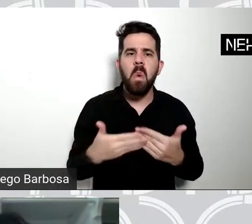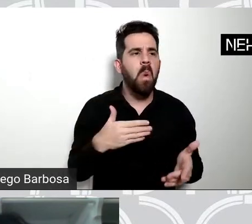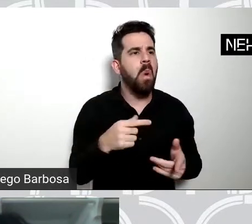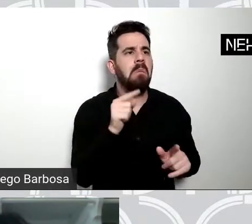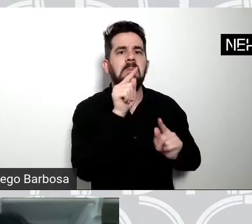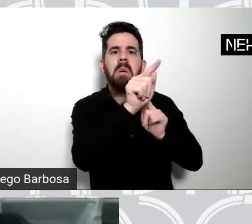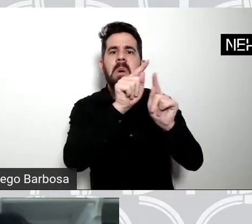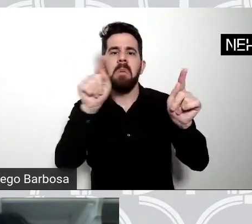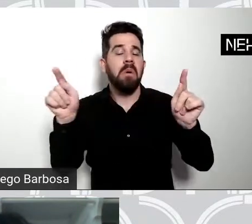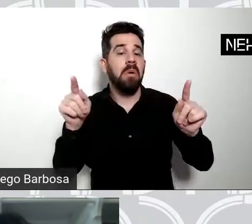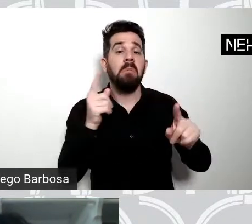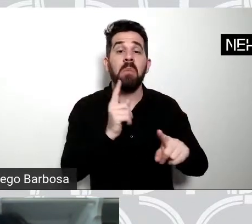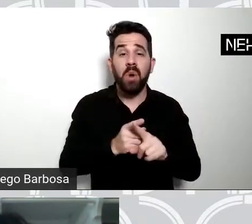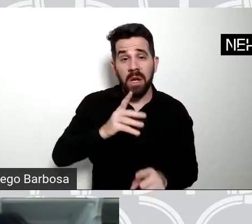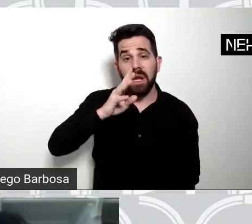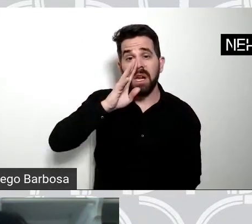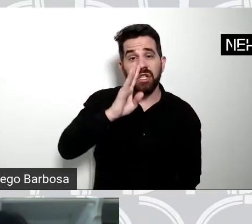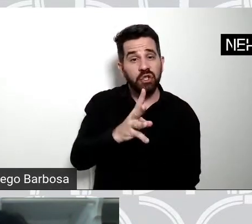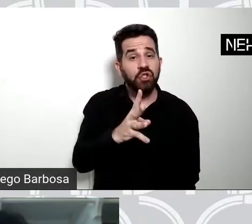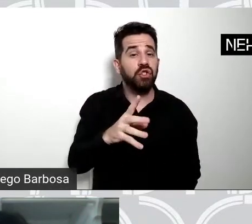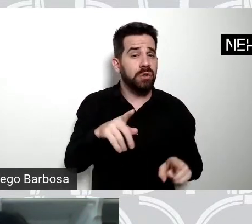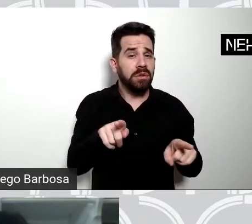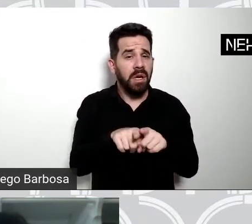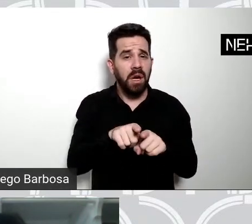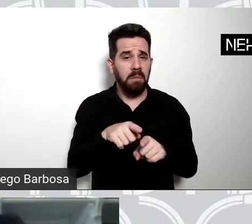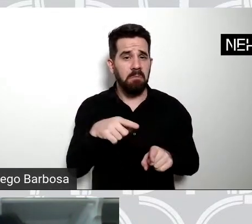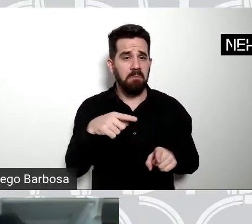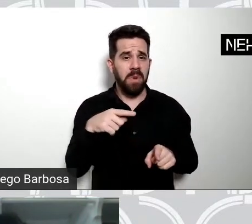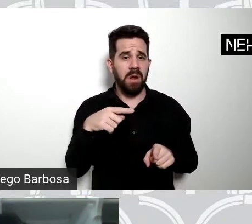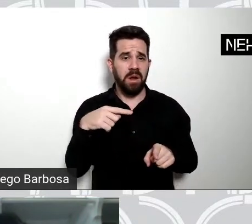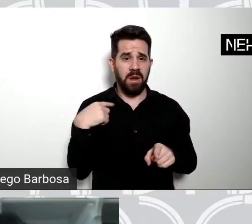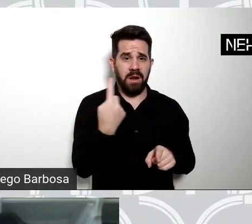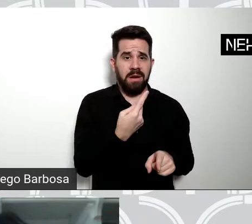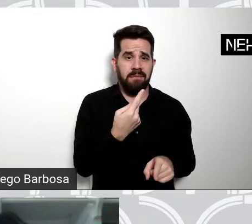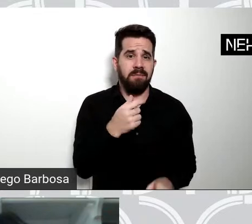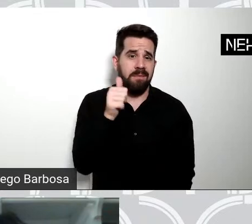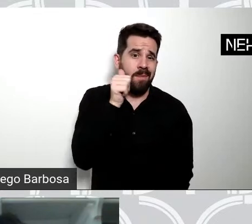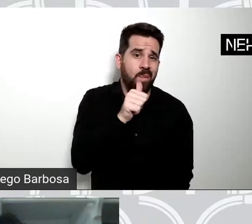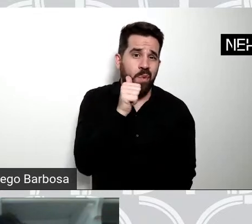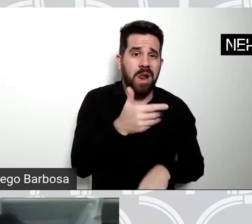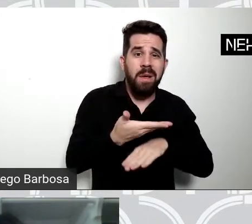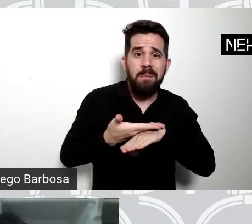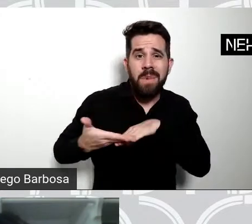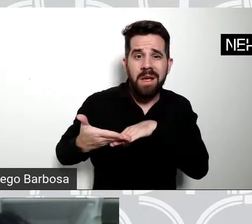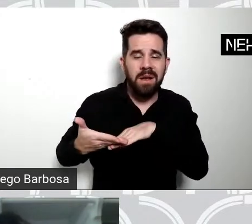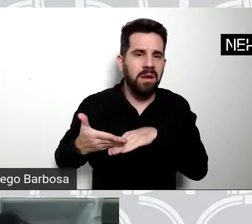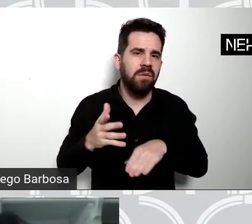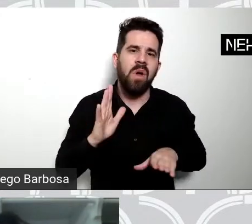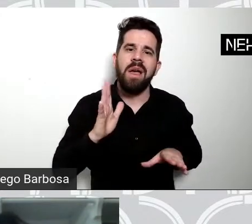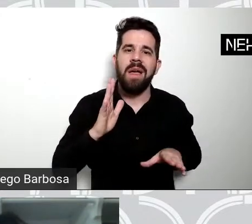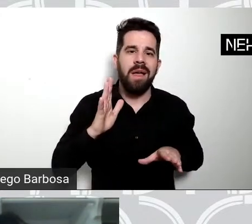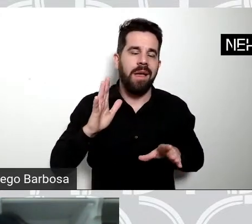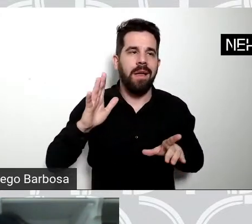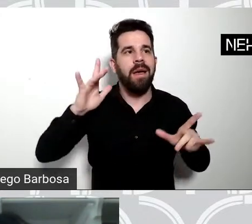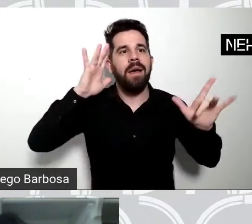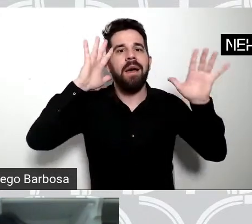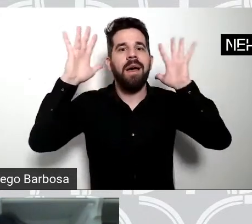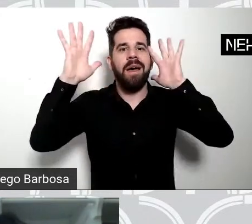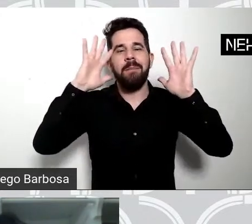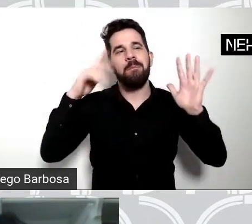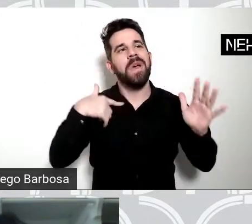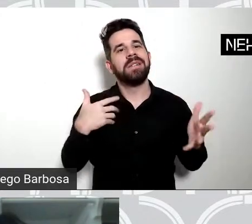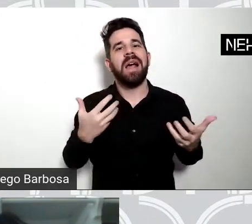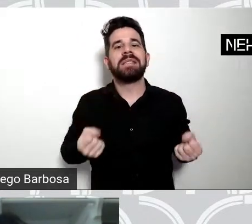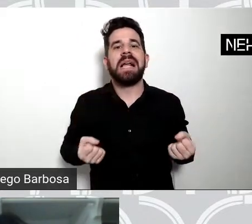as mulheres brancas também, né? Não nos iludamos. A gente também não está, não é bem recebida na sala